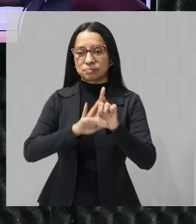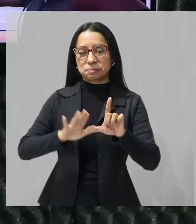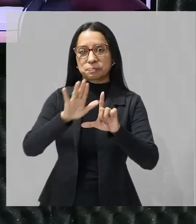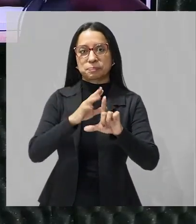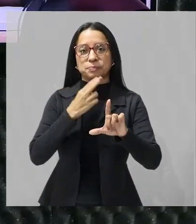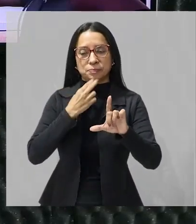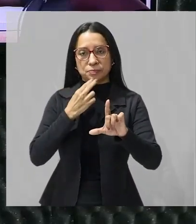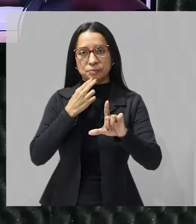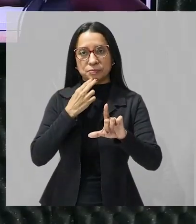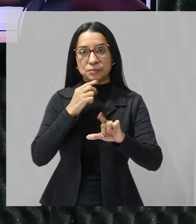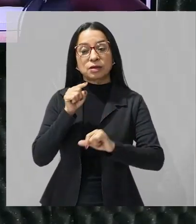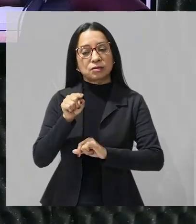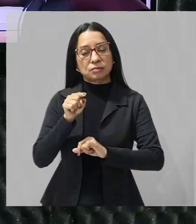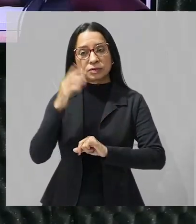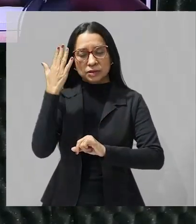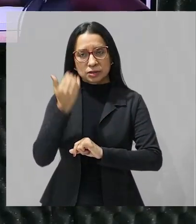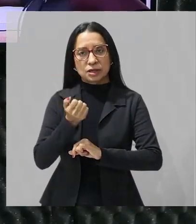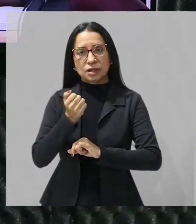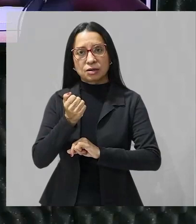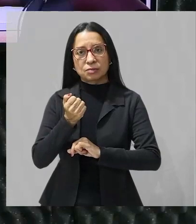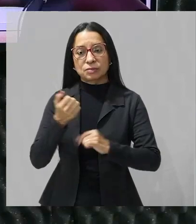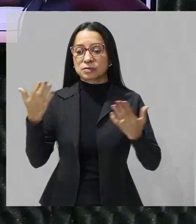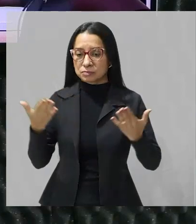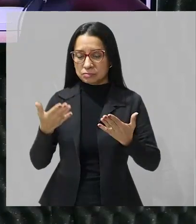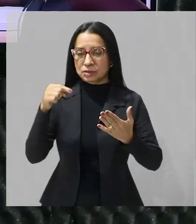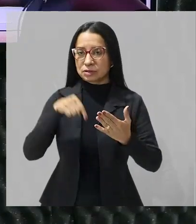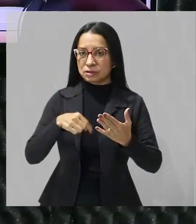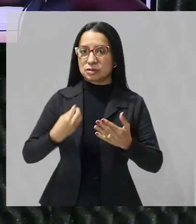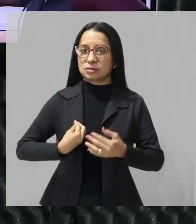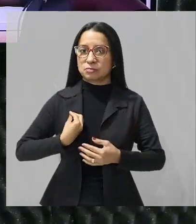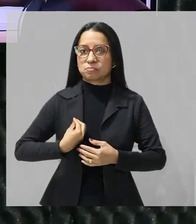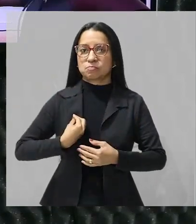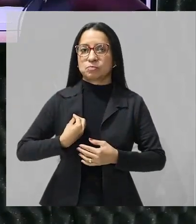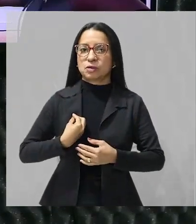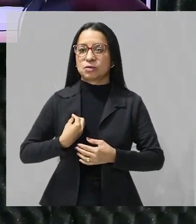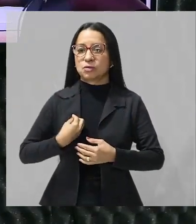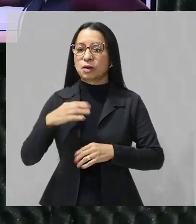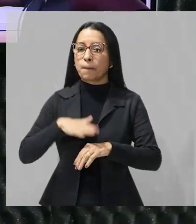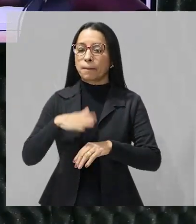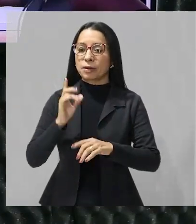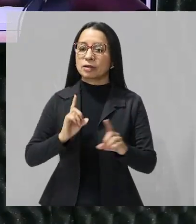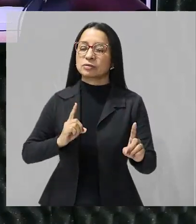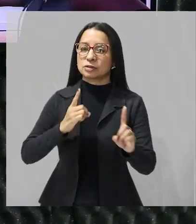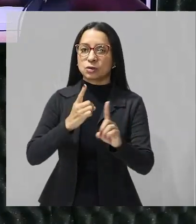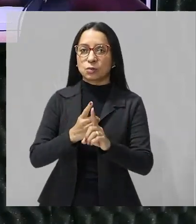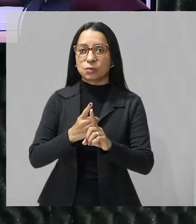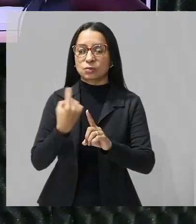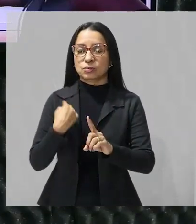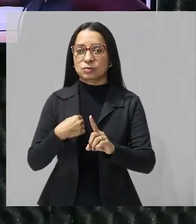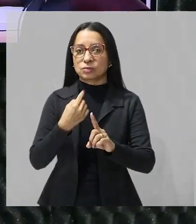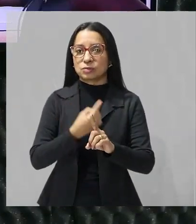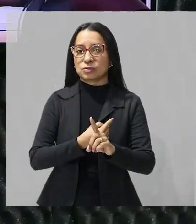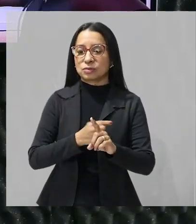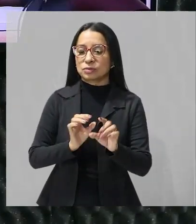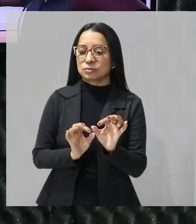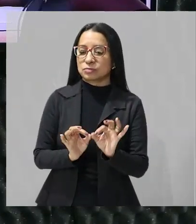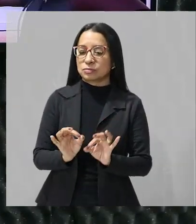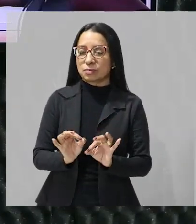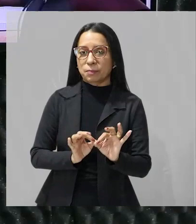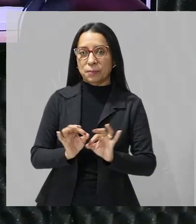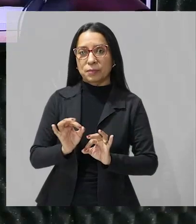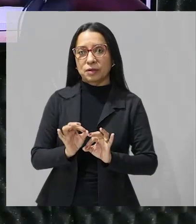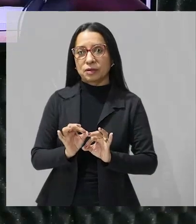sabe, estou aqui pontualmente para o nosso momento de estudo, mais um encontro onde nós estamos aqui nos